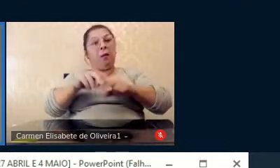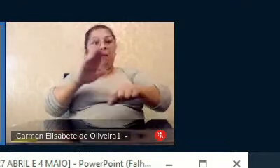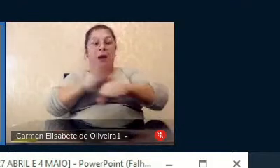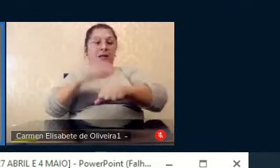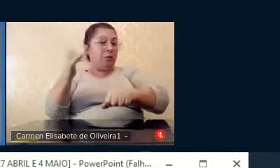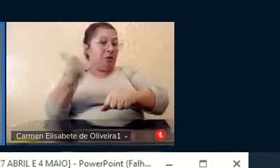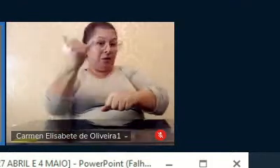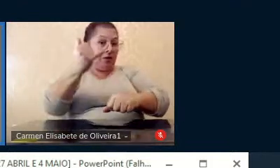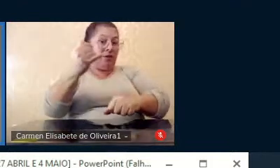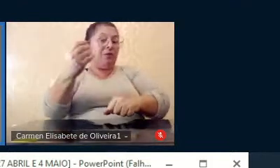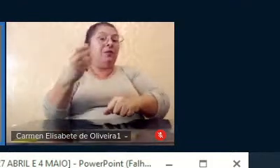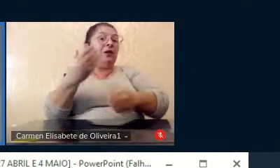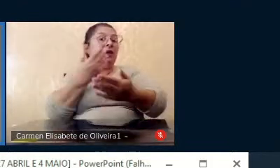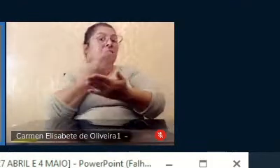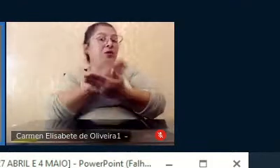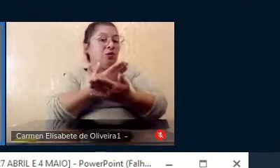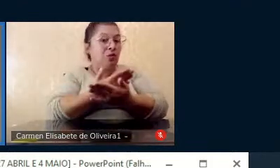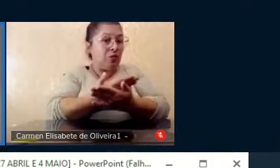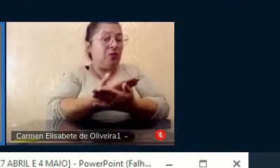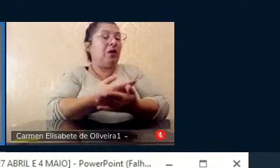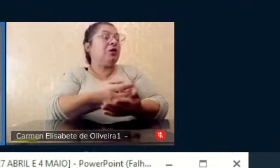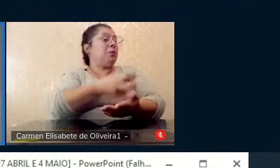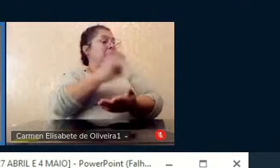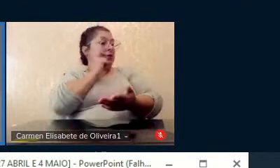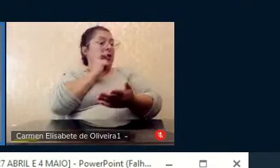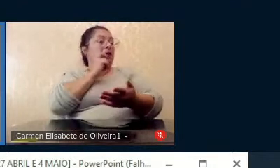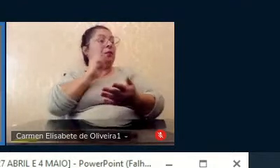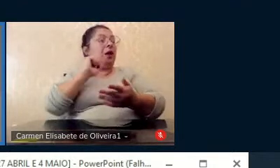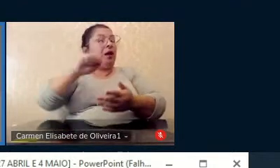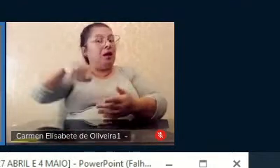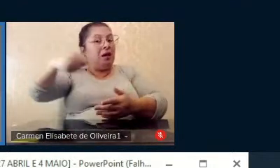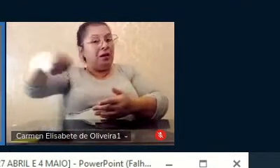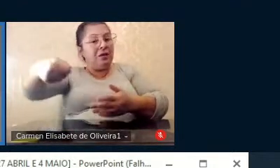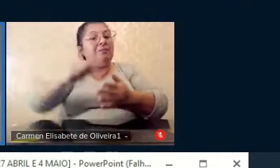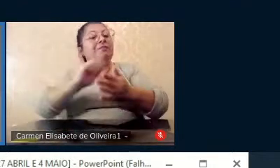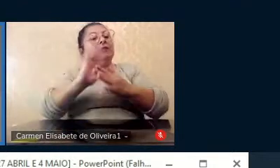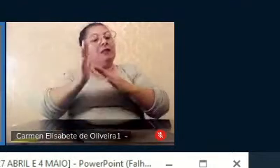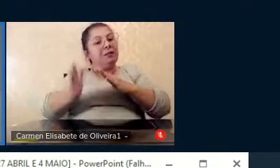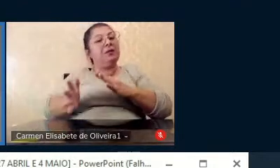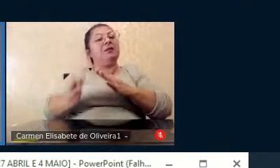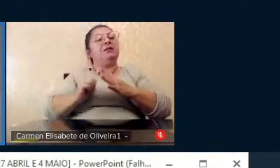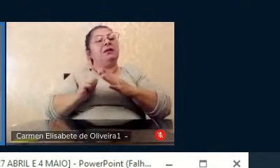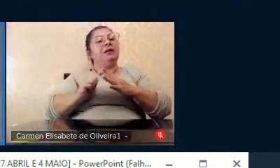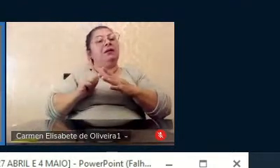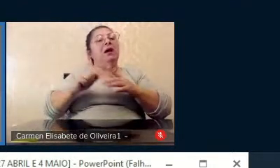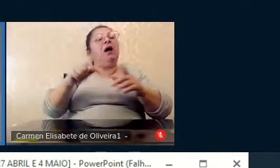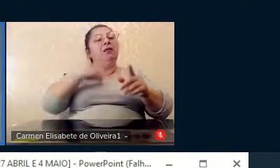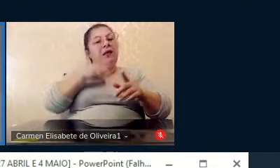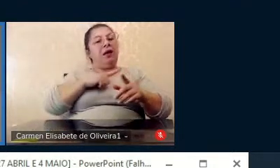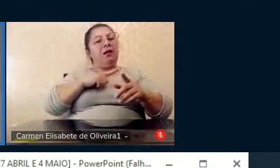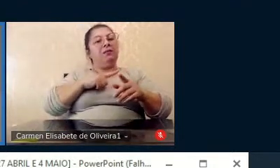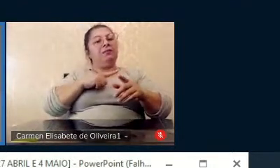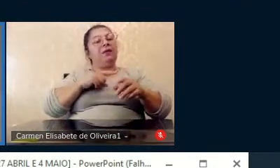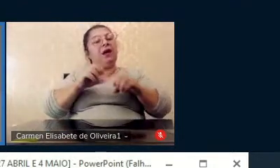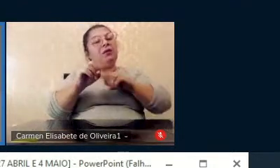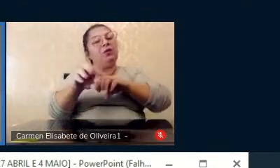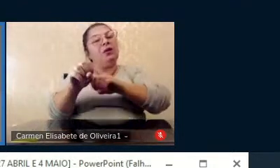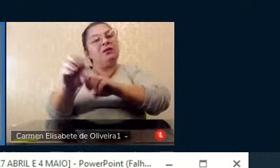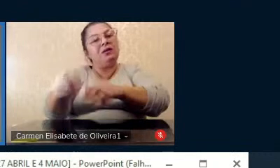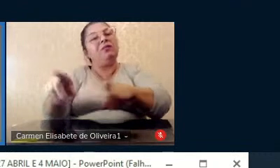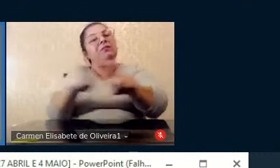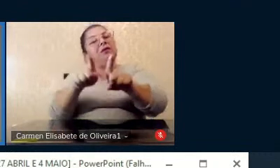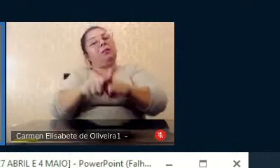que embasam esses modos de perceber os surdos e a língua de sinais estão no campo da educação e da